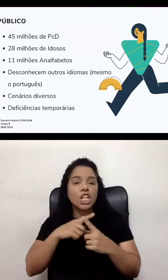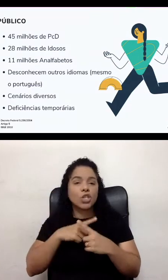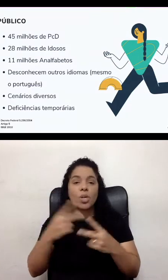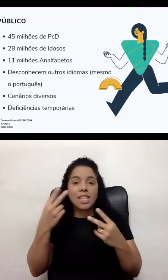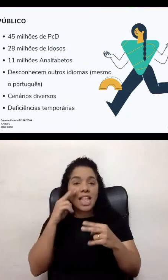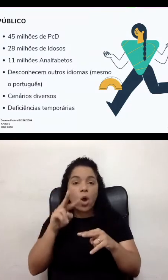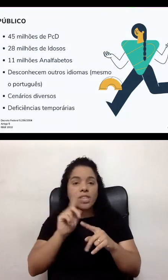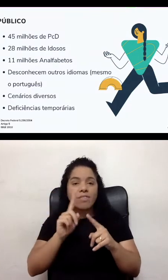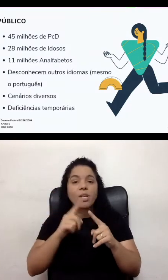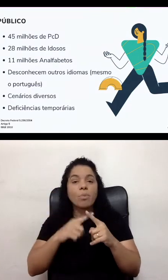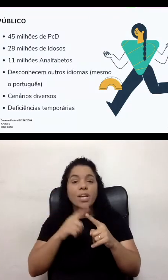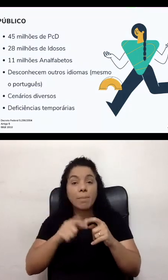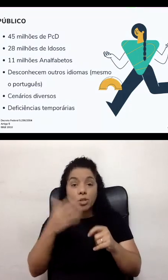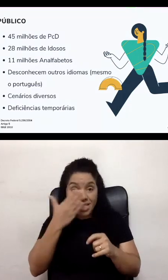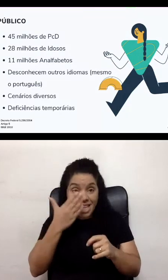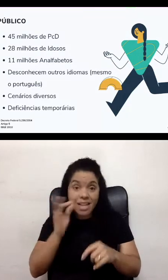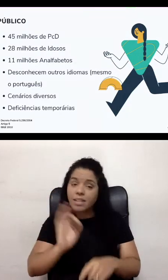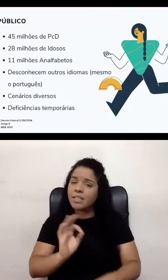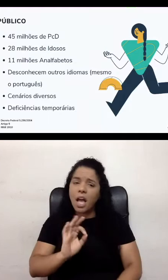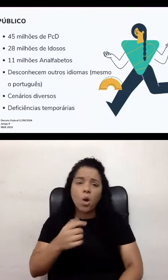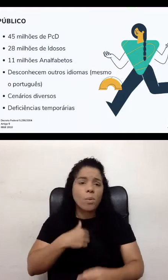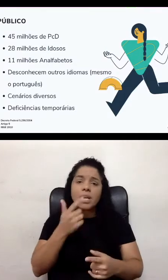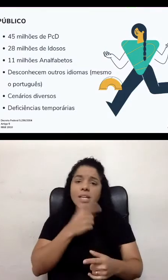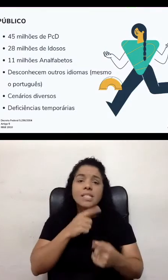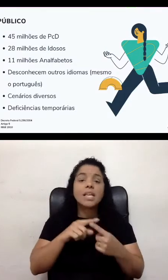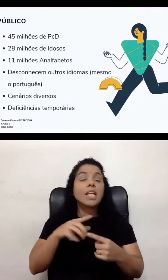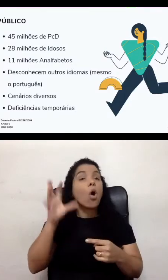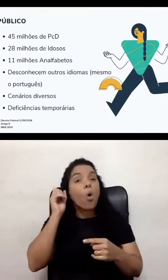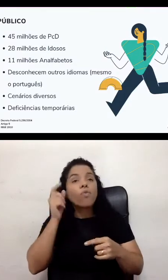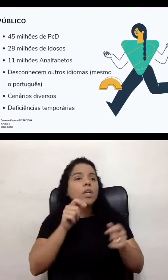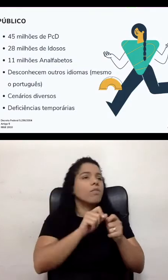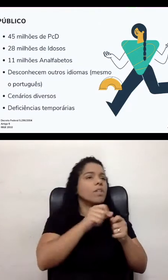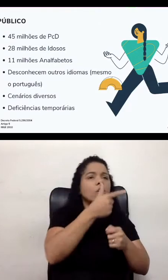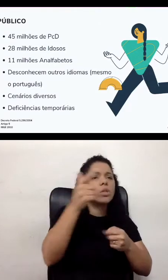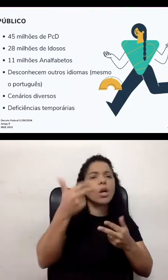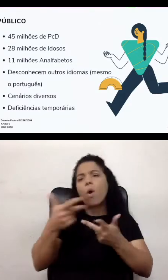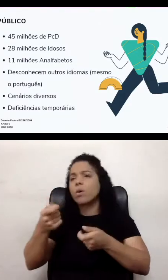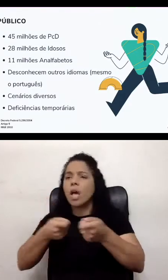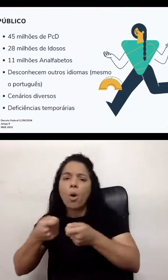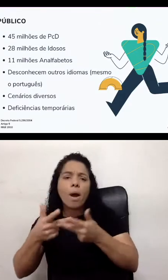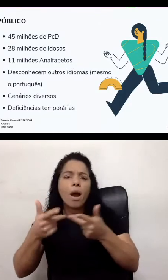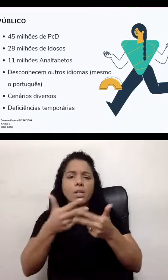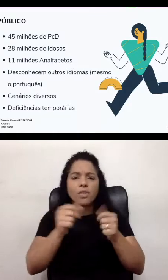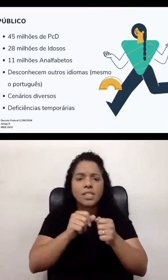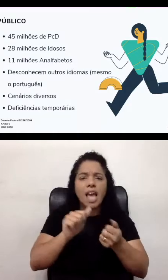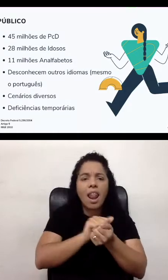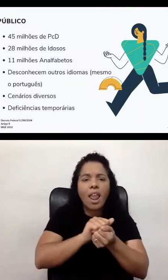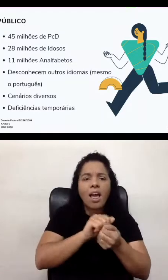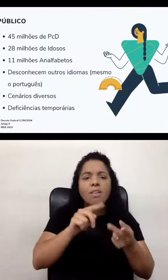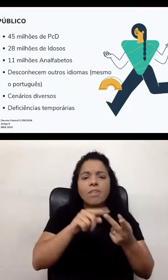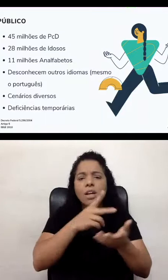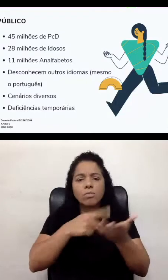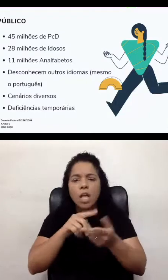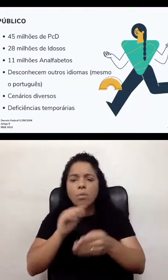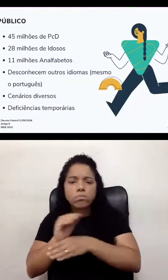porque ela é uma pessoa cega, não, porque ela está só ouvindo e fazendo outras coisas, tá? Sei lá, lavando uma louça, cuidando do